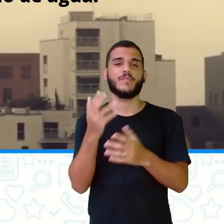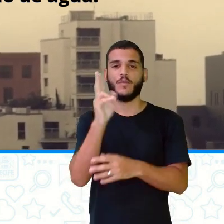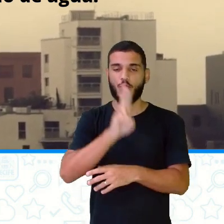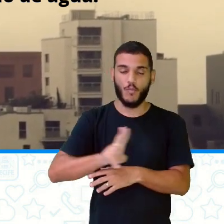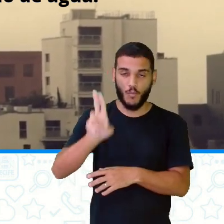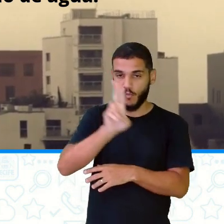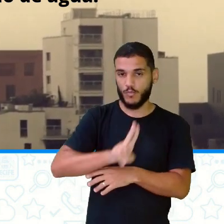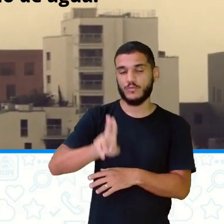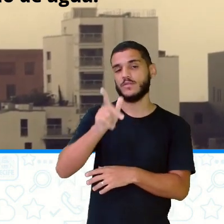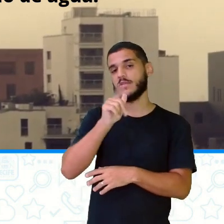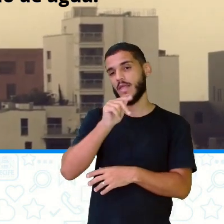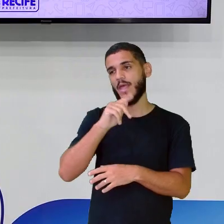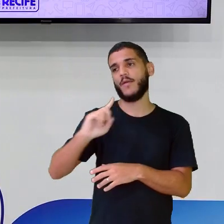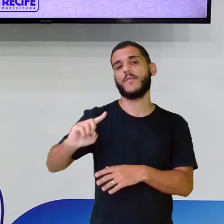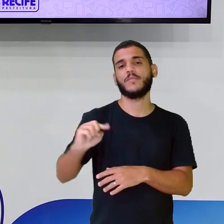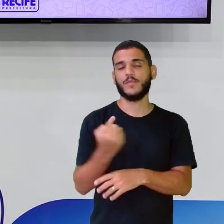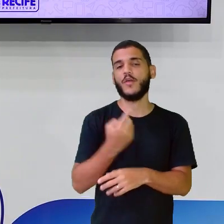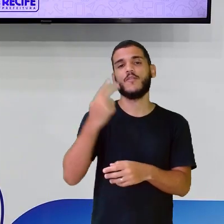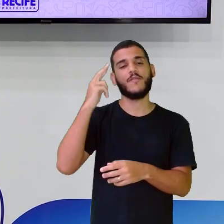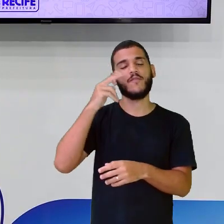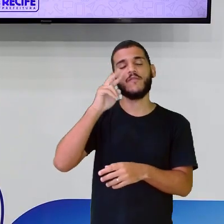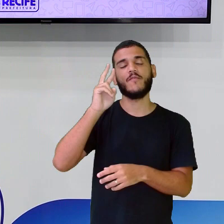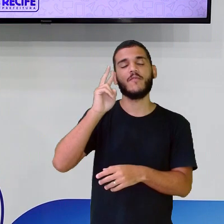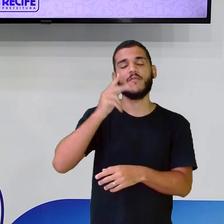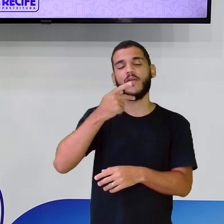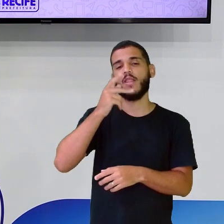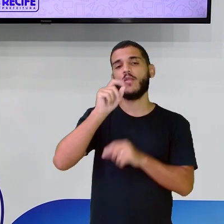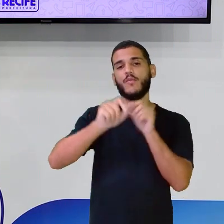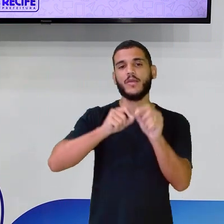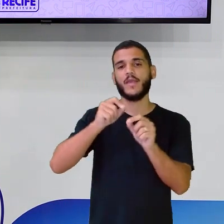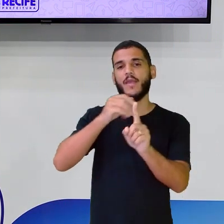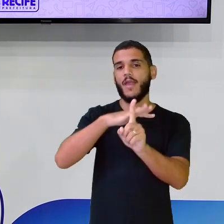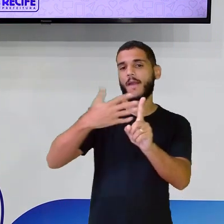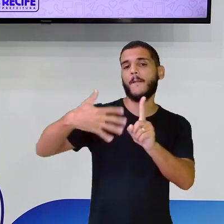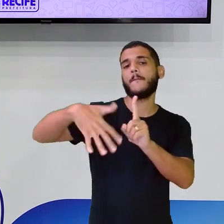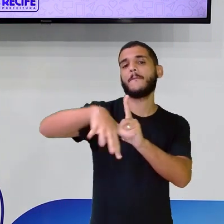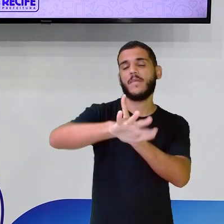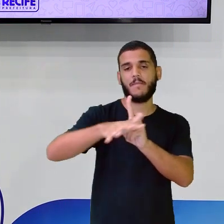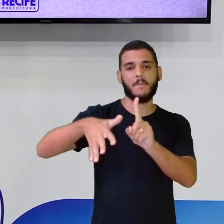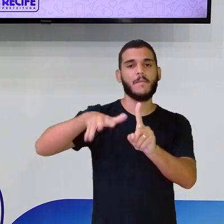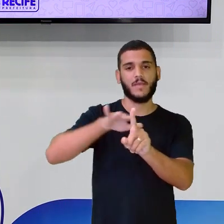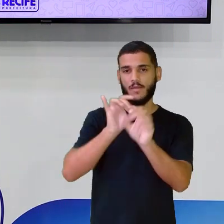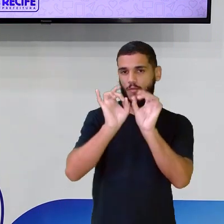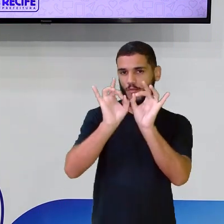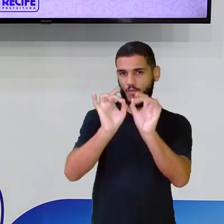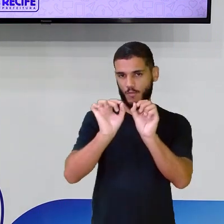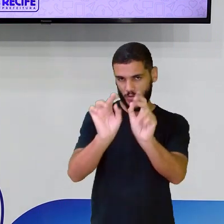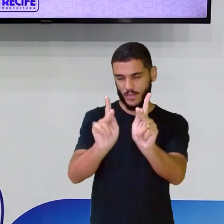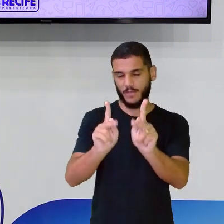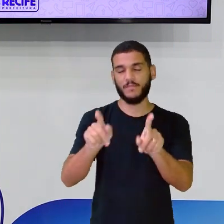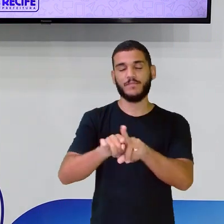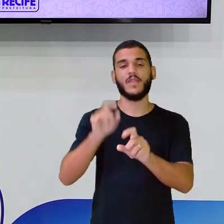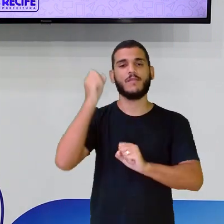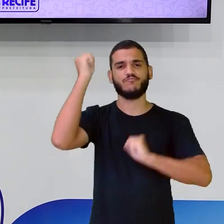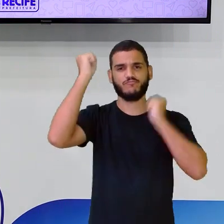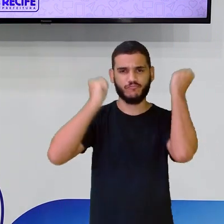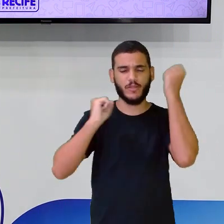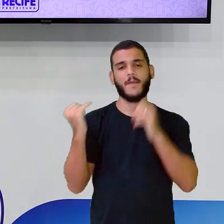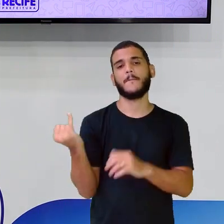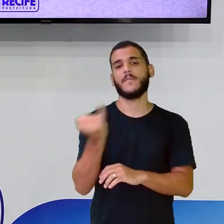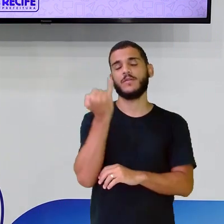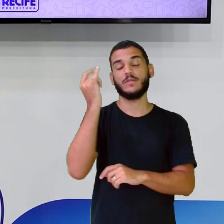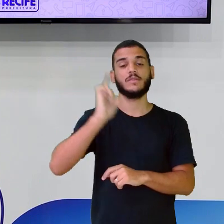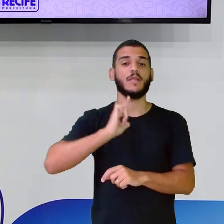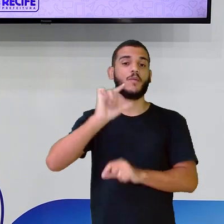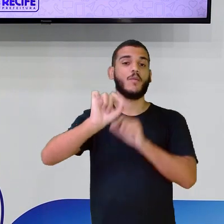Lembrando que a gente está diretamente falando de meio ambiente. Nessa questão industrial, é importantíssimo que haja